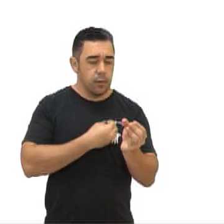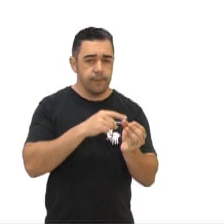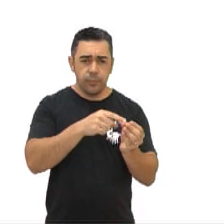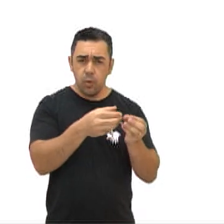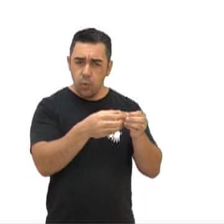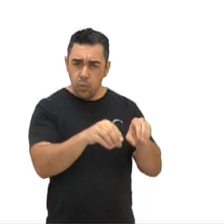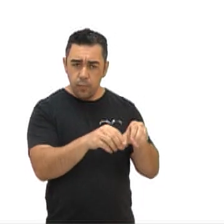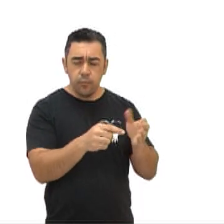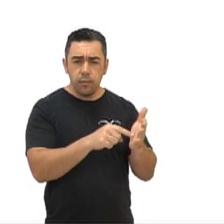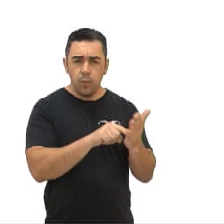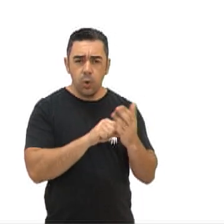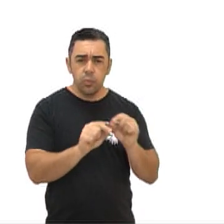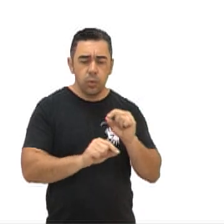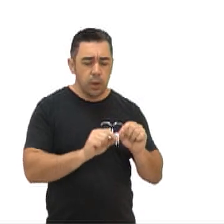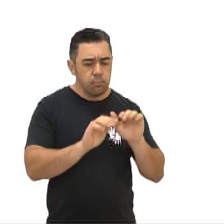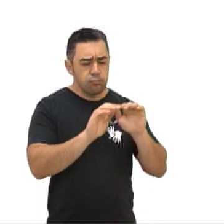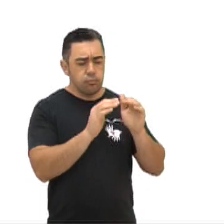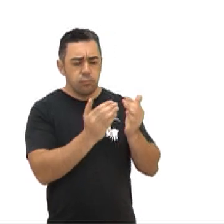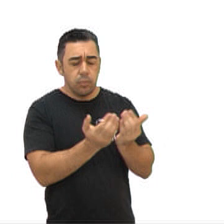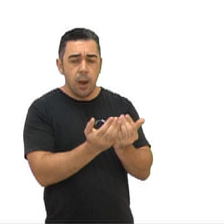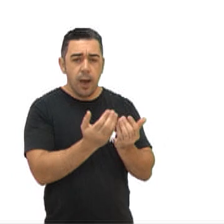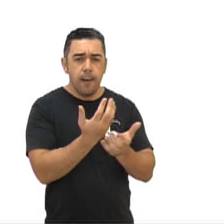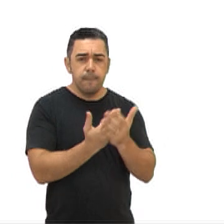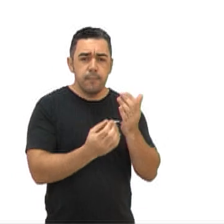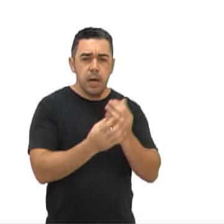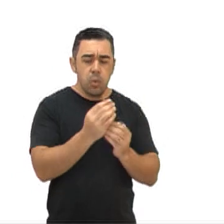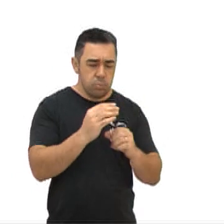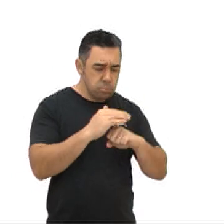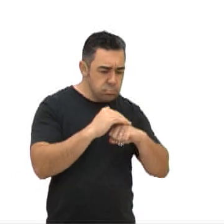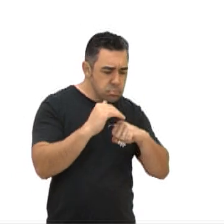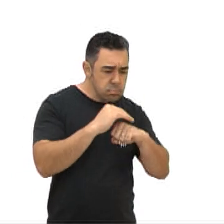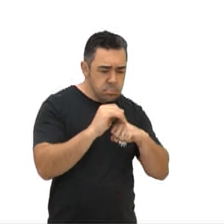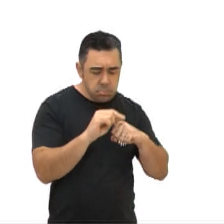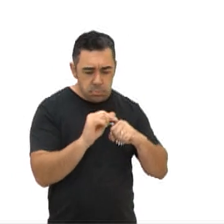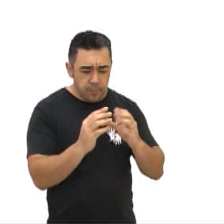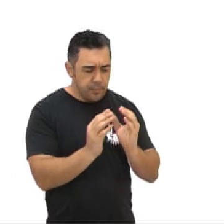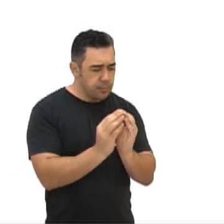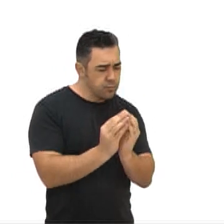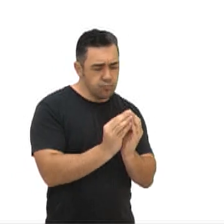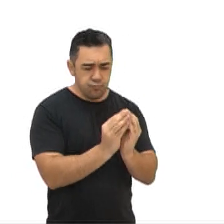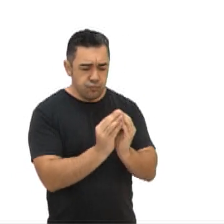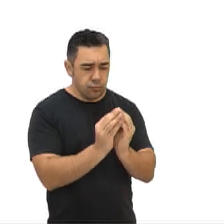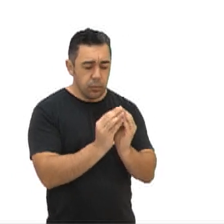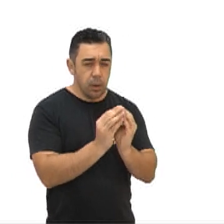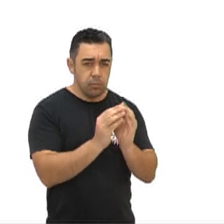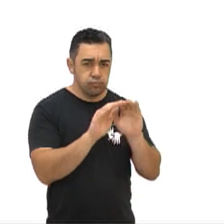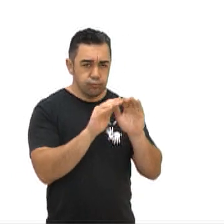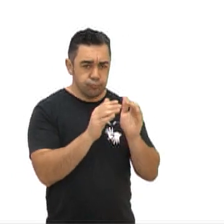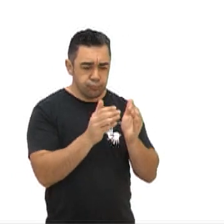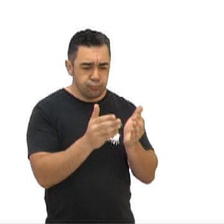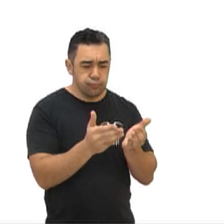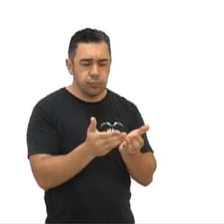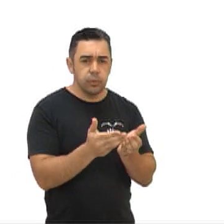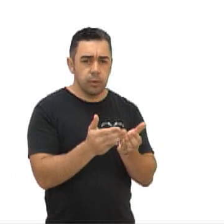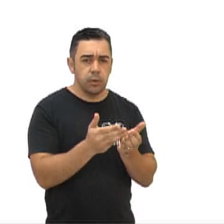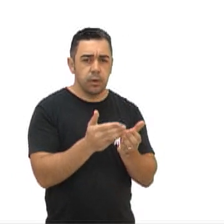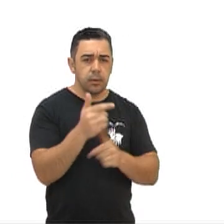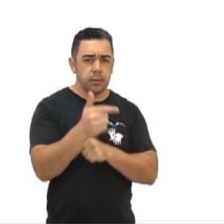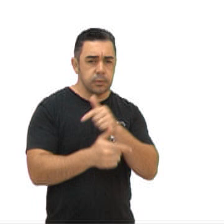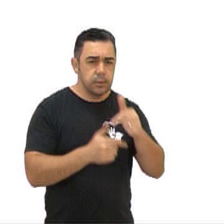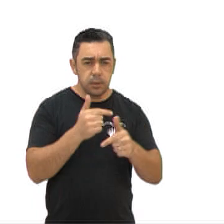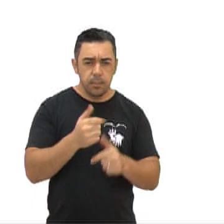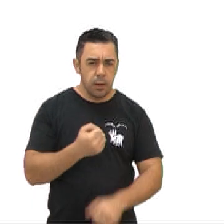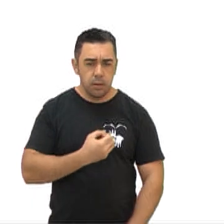o acabamento a toda a mão que o acaricia, daquelas coisas torneadas num trabalho de